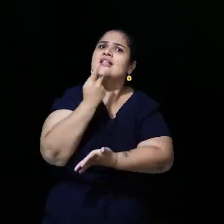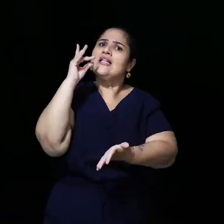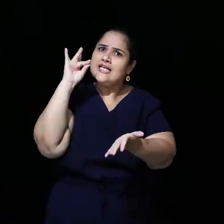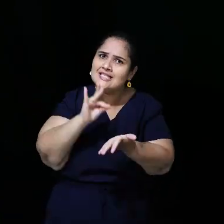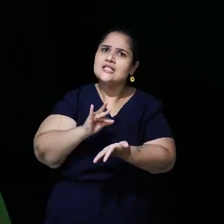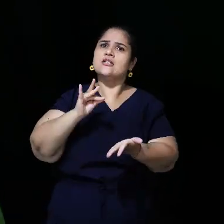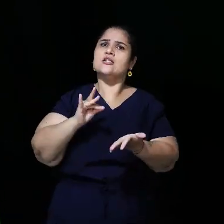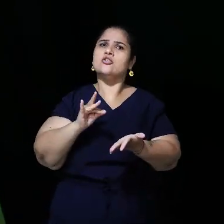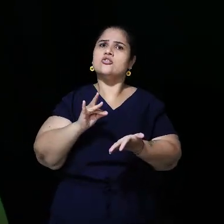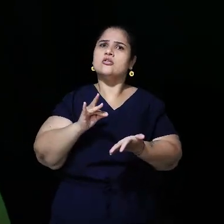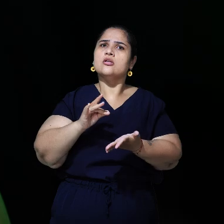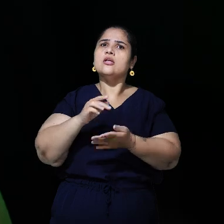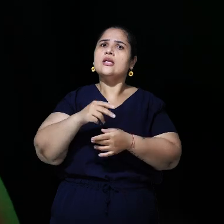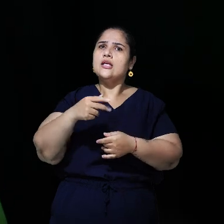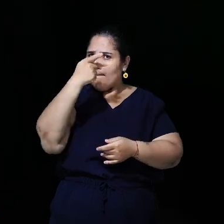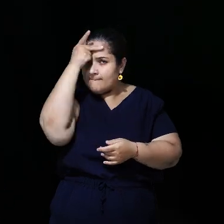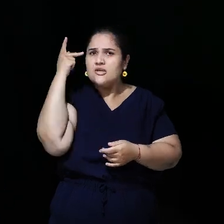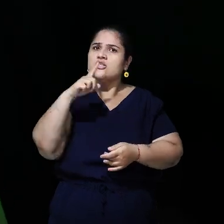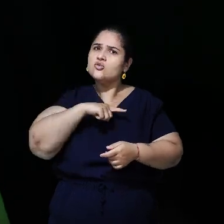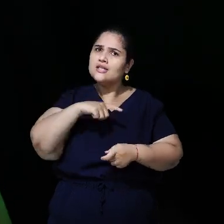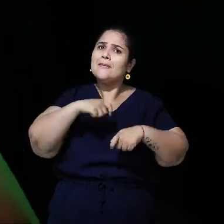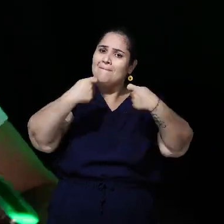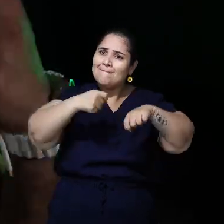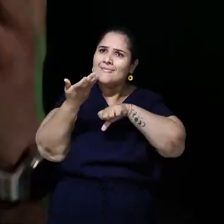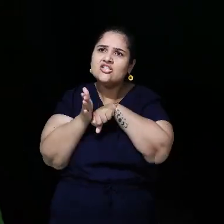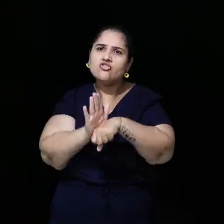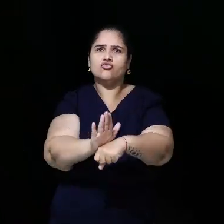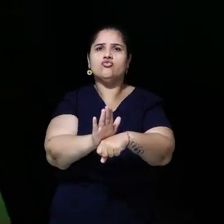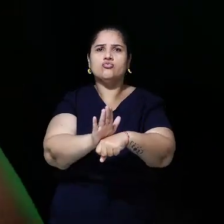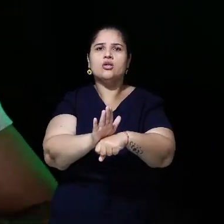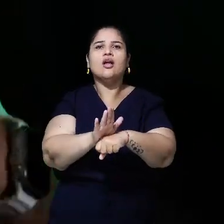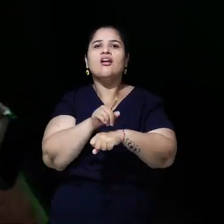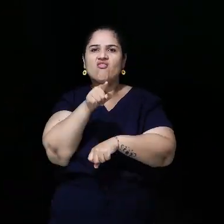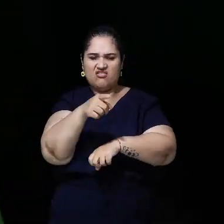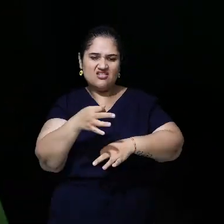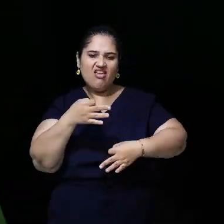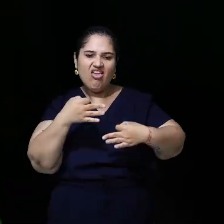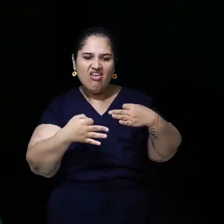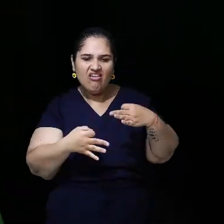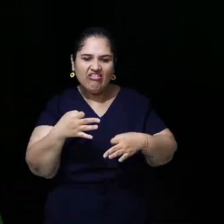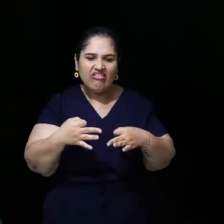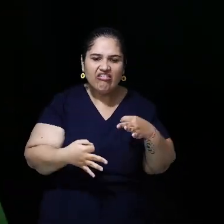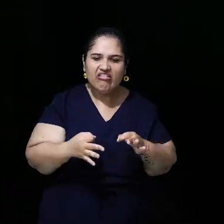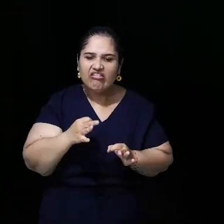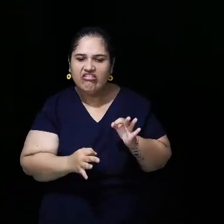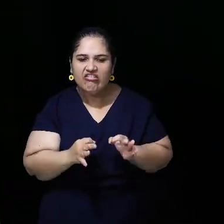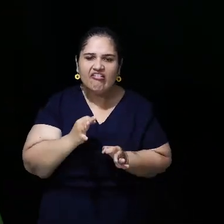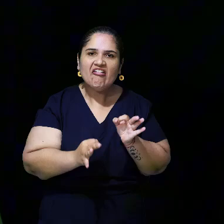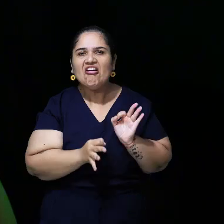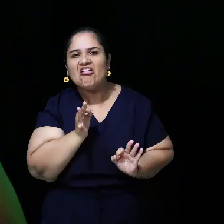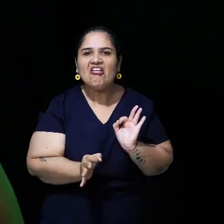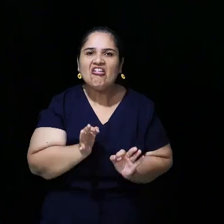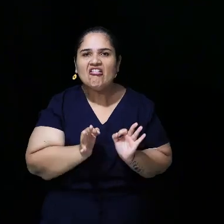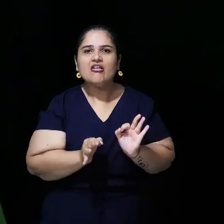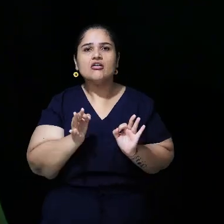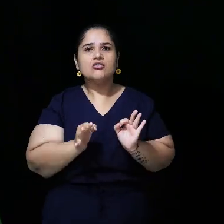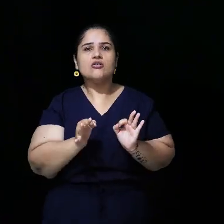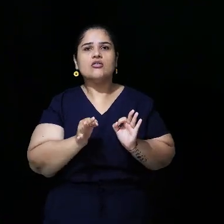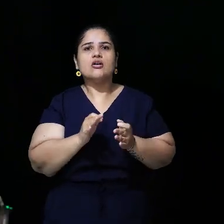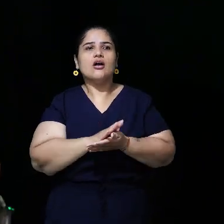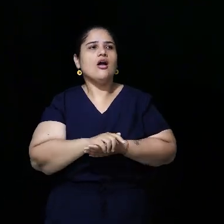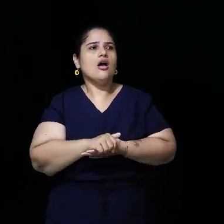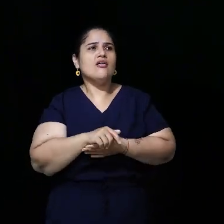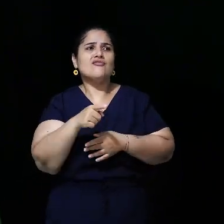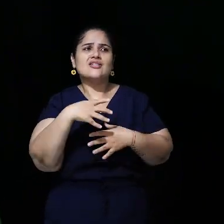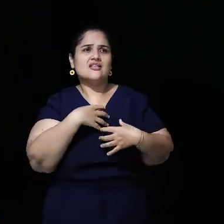tem isso precisa de ajuda, não de julgamento. Porque quanto mais você julga, a pessoa vai ter mais vontade de sair dessa vida. E para